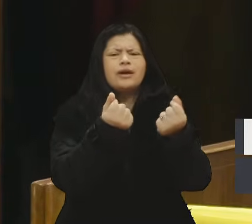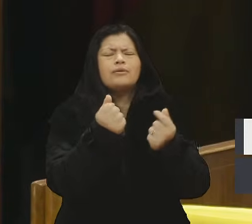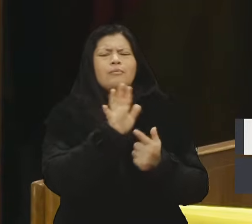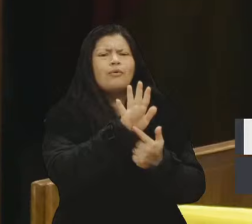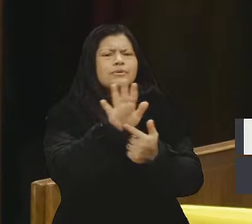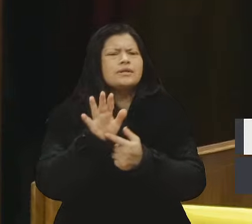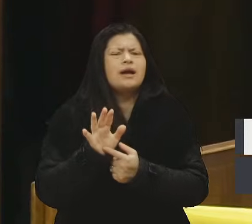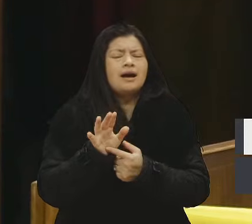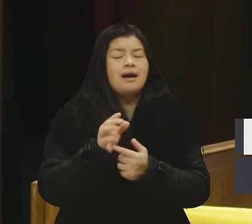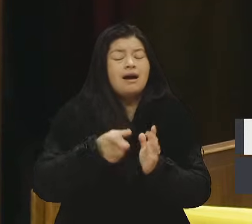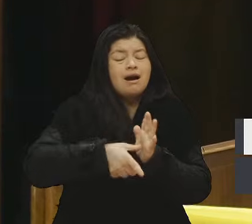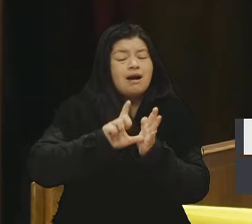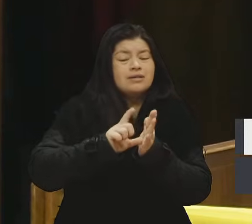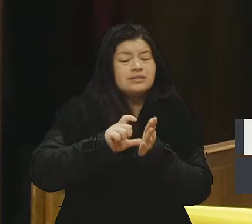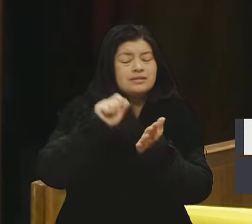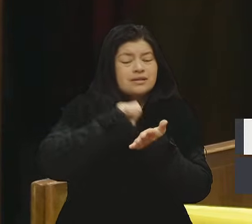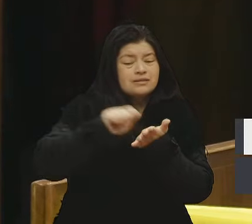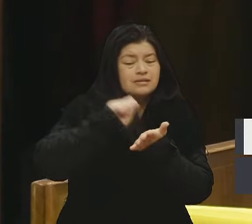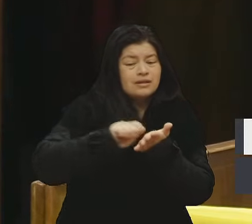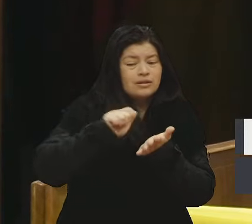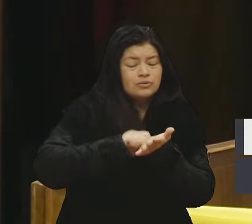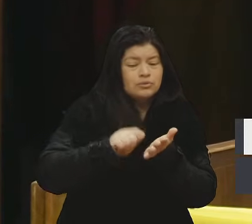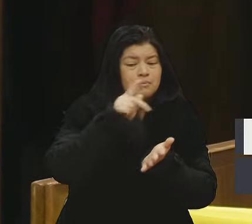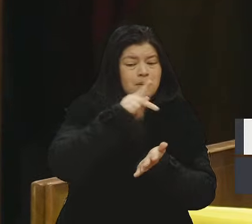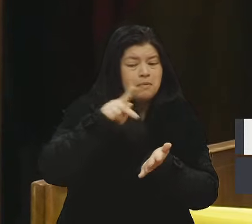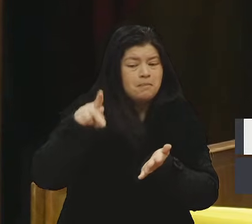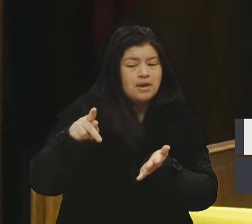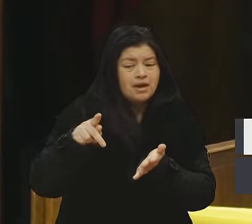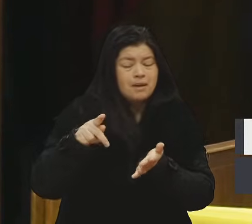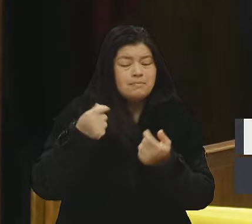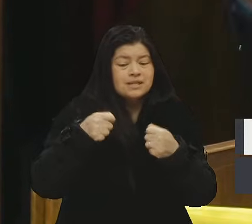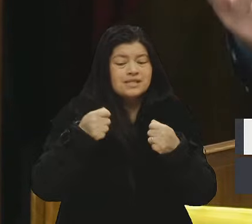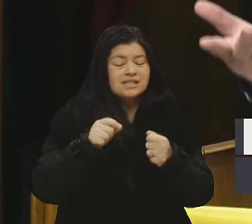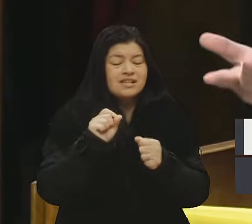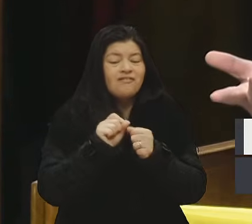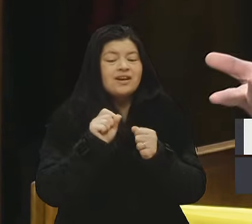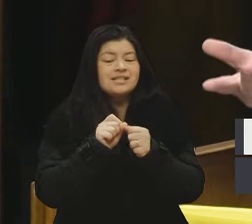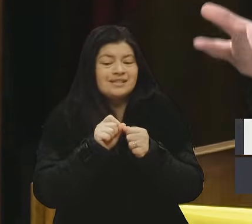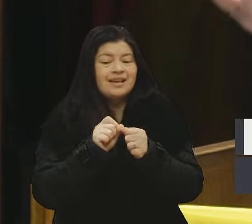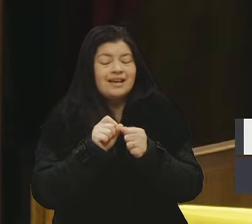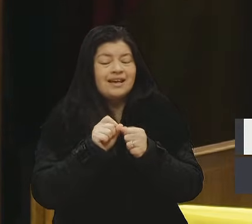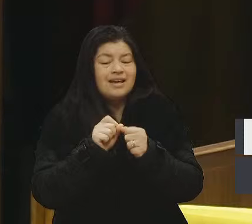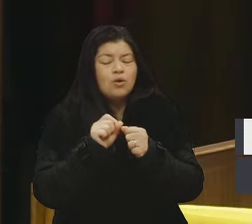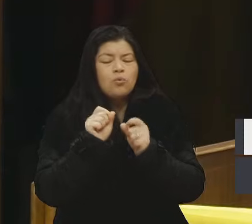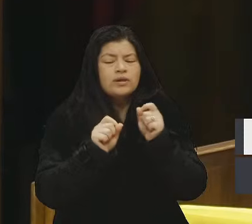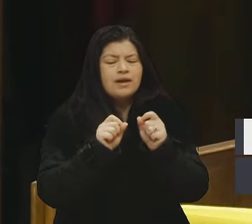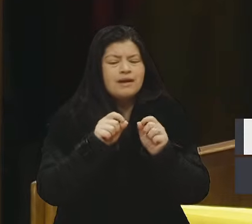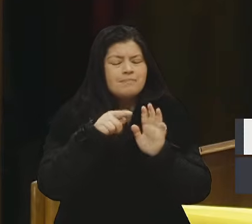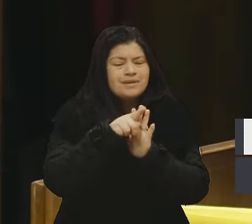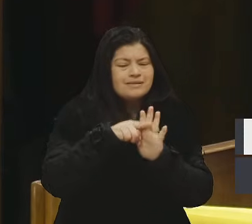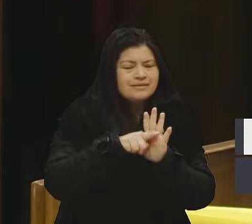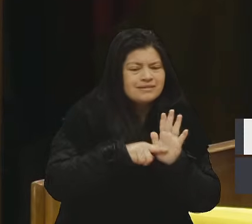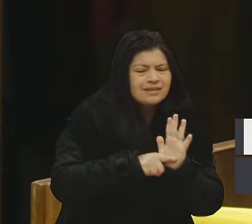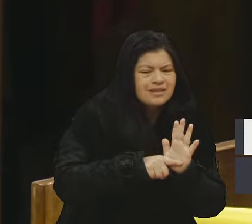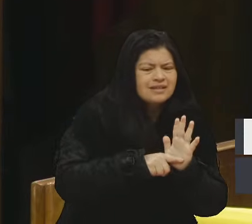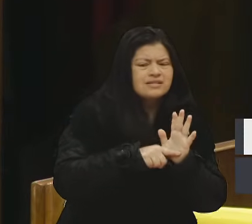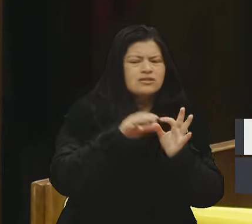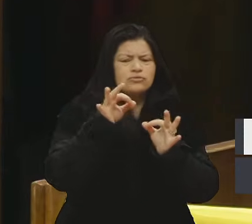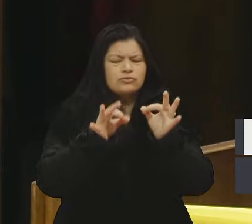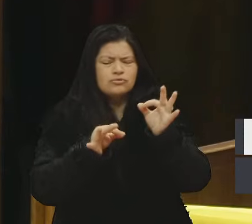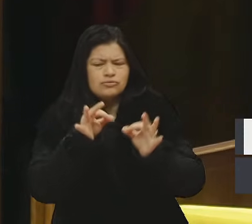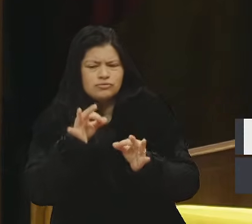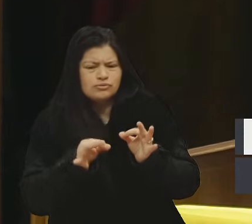da assinatura do contrato da PPP deve ser estudada a pertinência de utilização de recursos vinculados